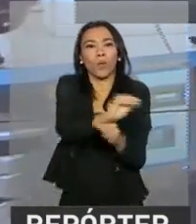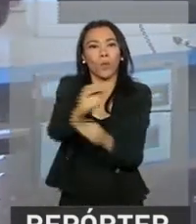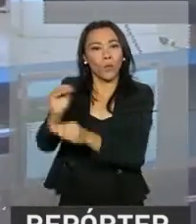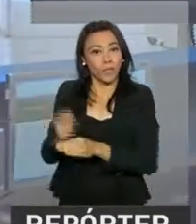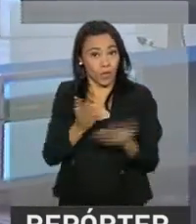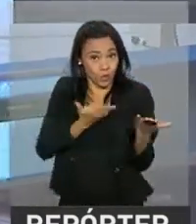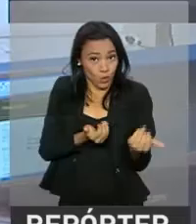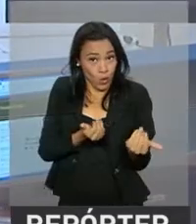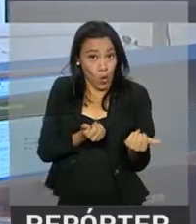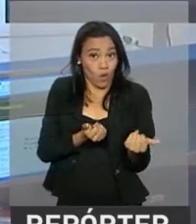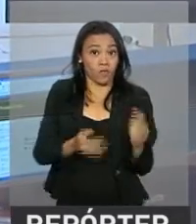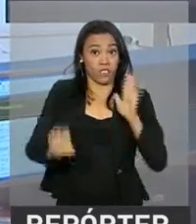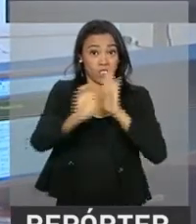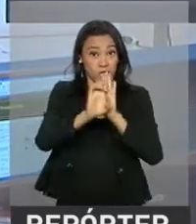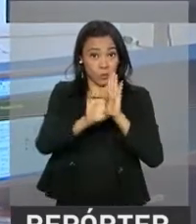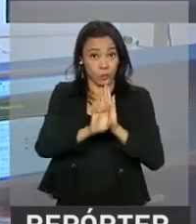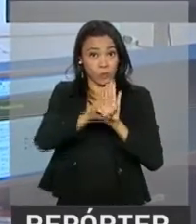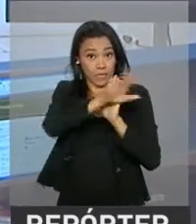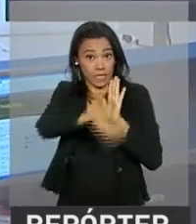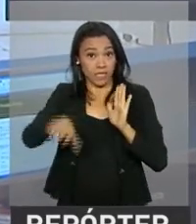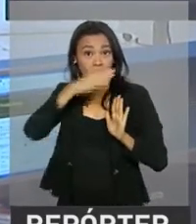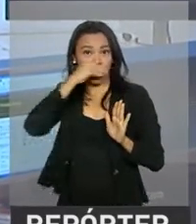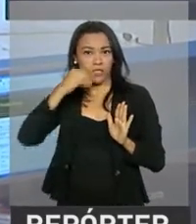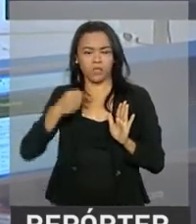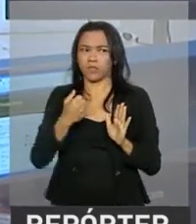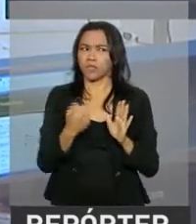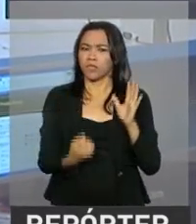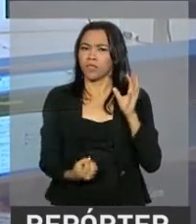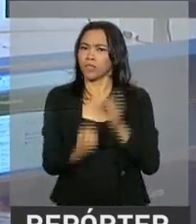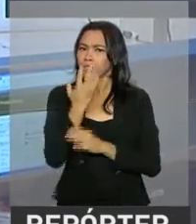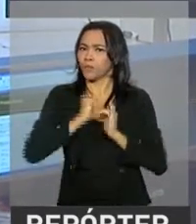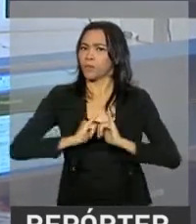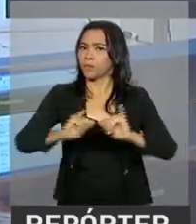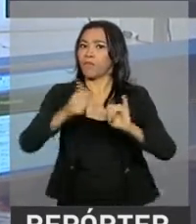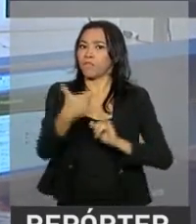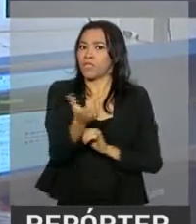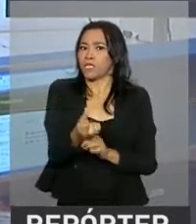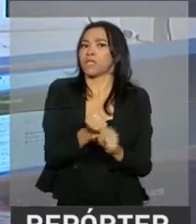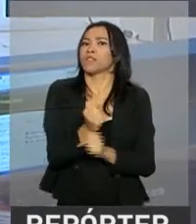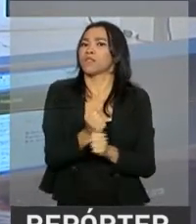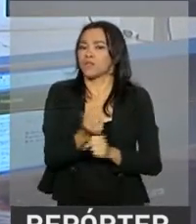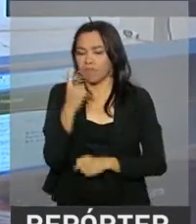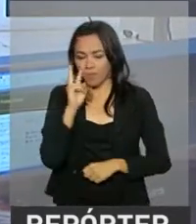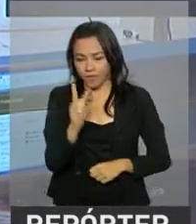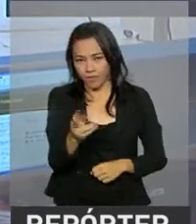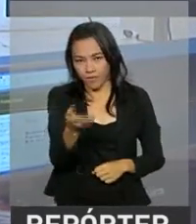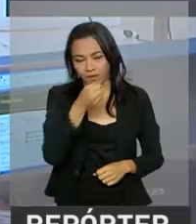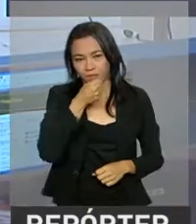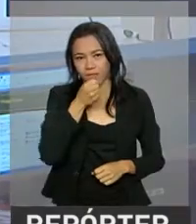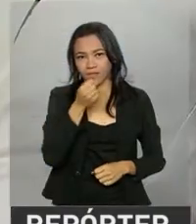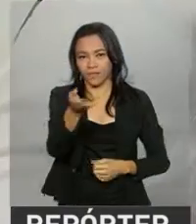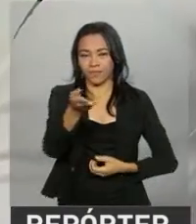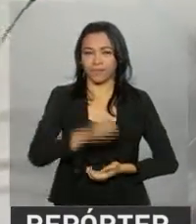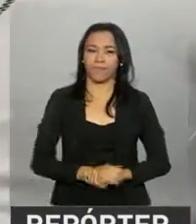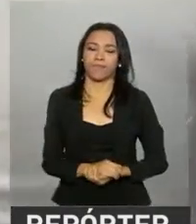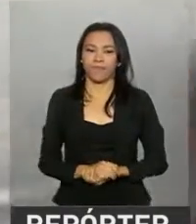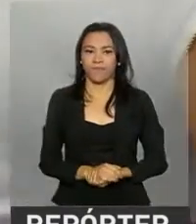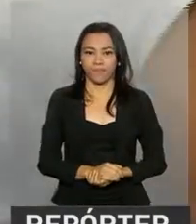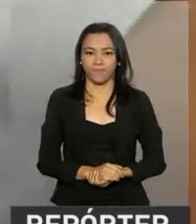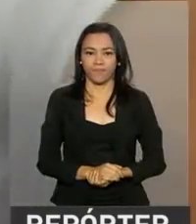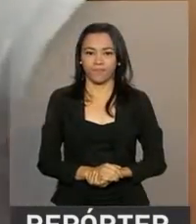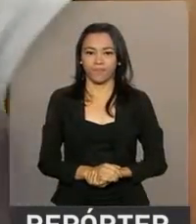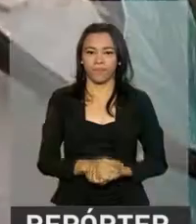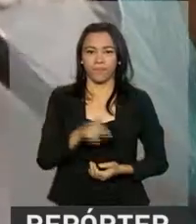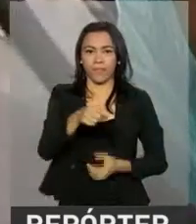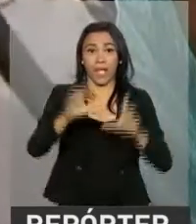o Estatuto da Criança e do Adolescente já está em vigor há 26 anos no Brasil vamos ver na reportagem de Natália Melo com